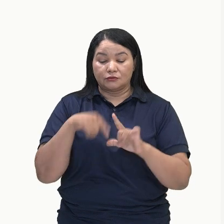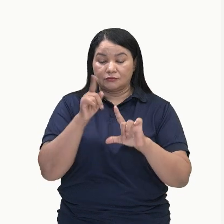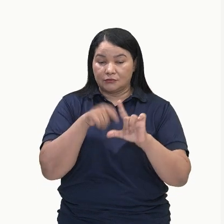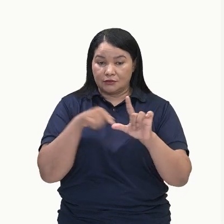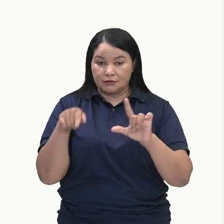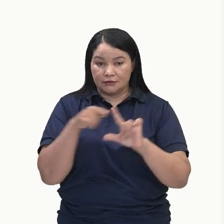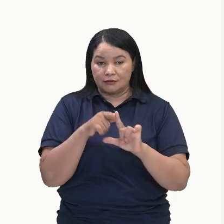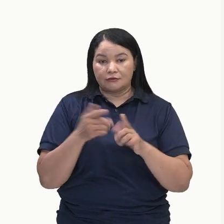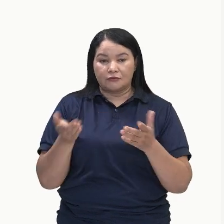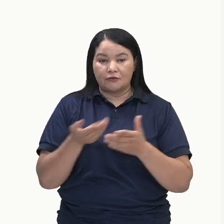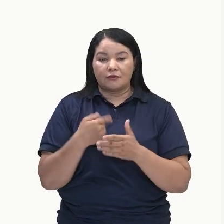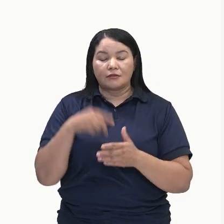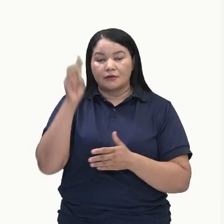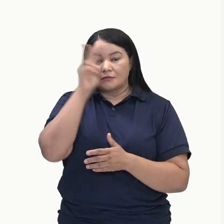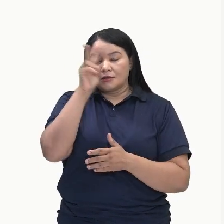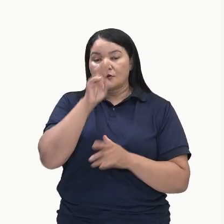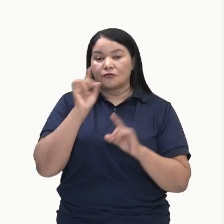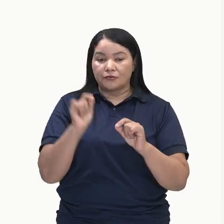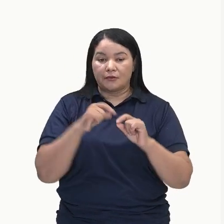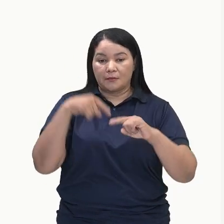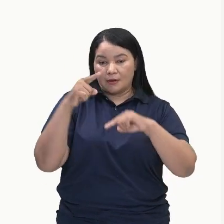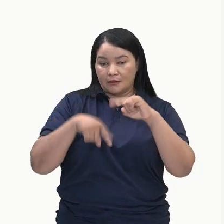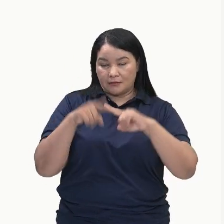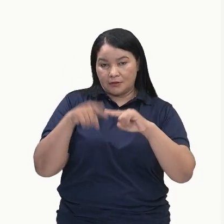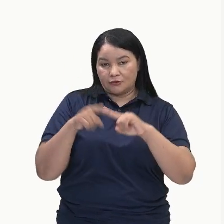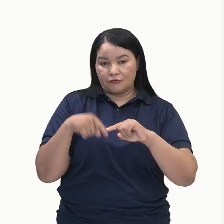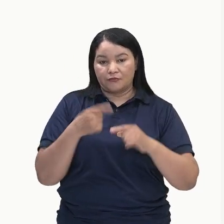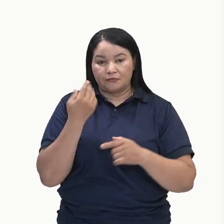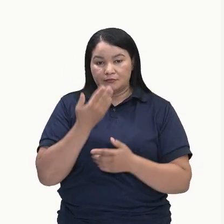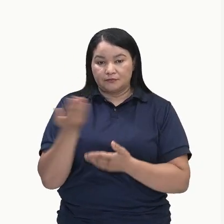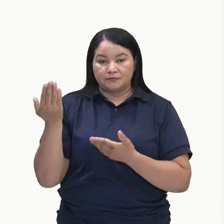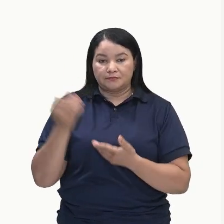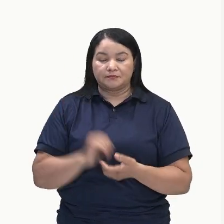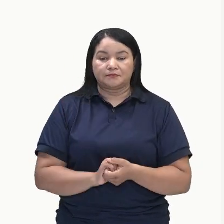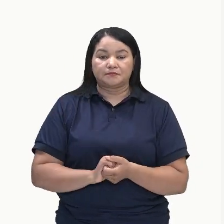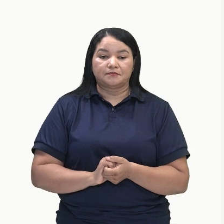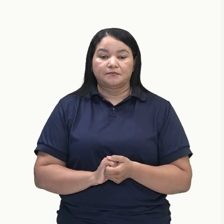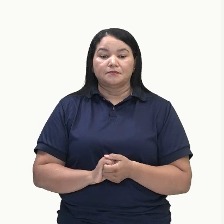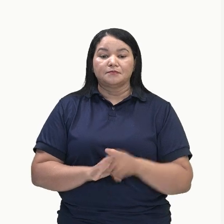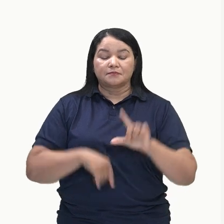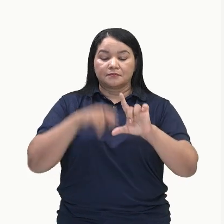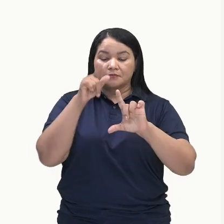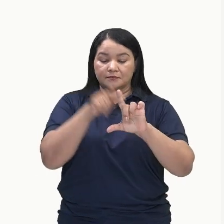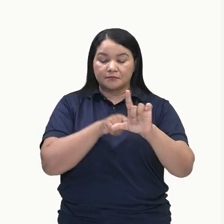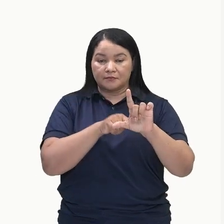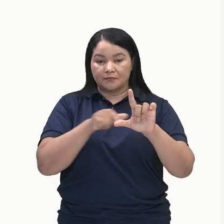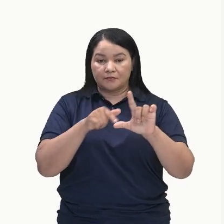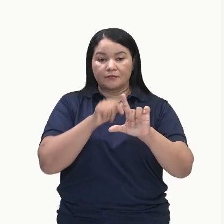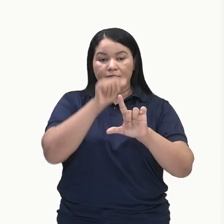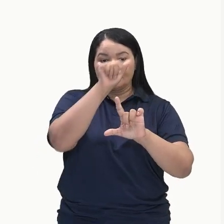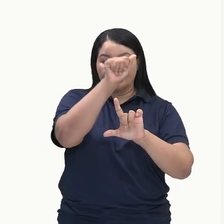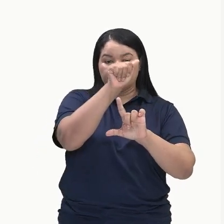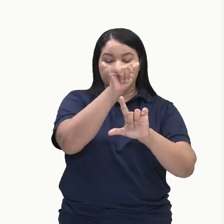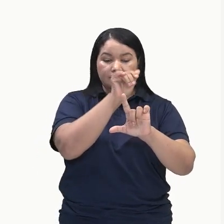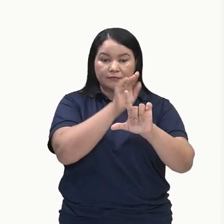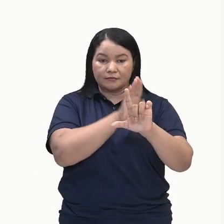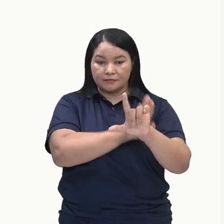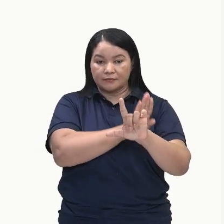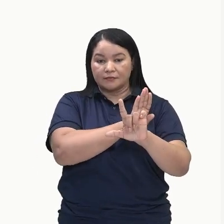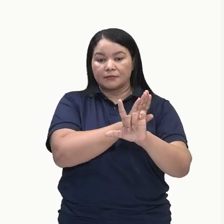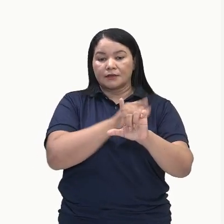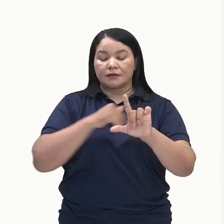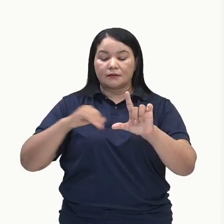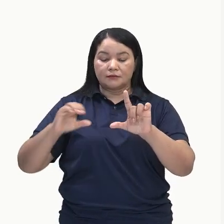vamos relembrar aí os elementos. Eu vou chamar aqui esse vértice de A, este de B e